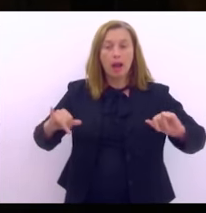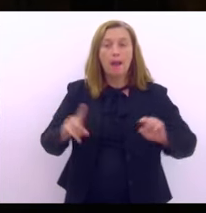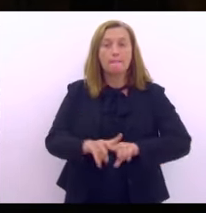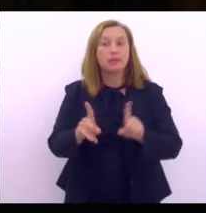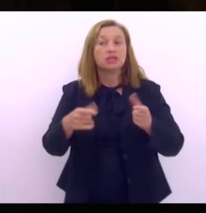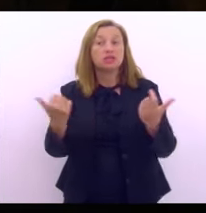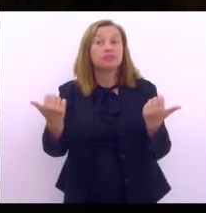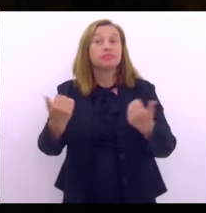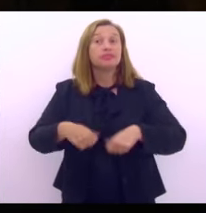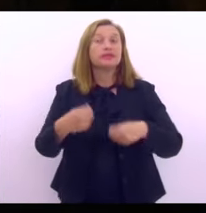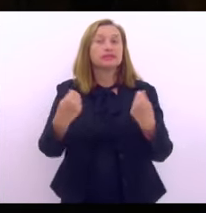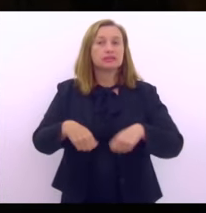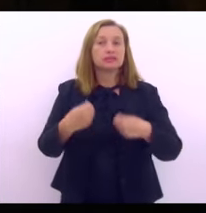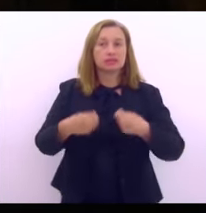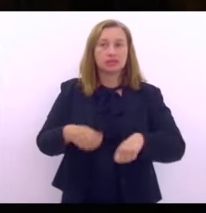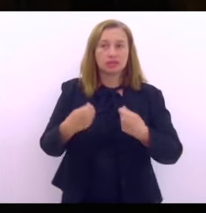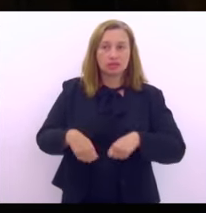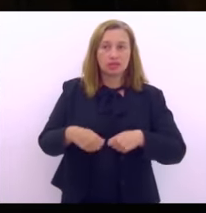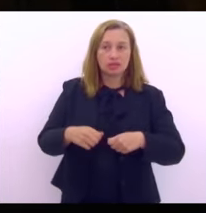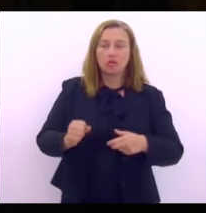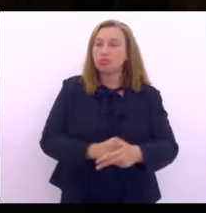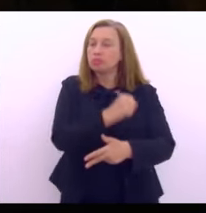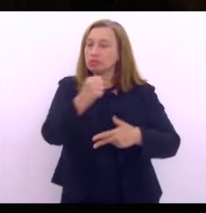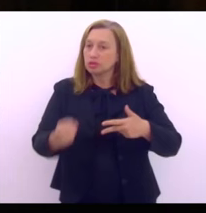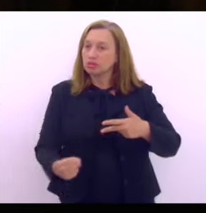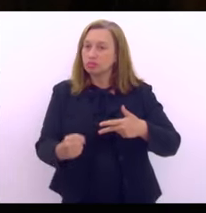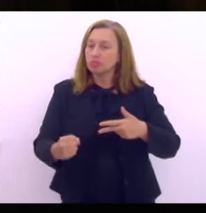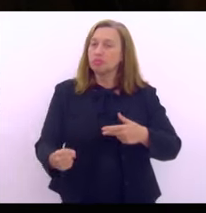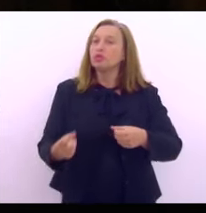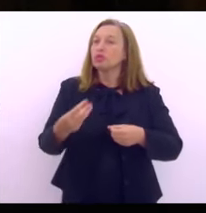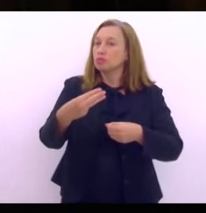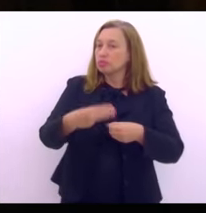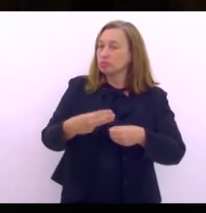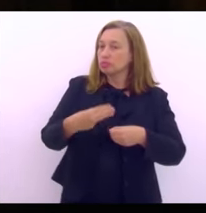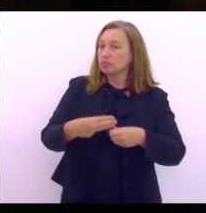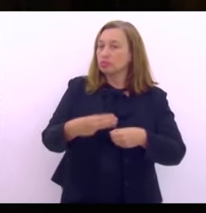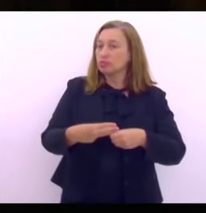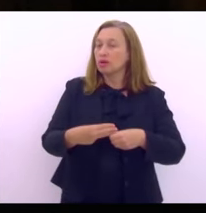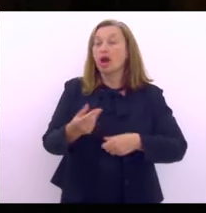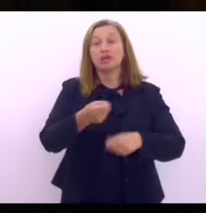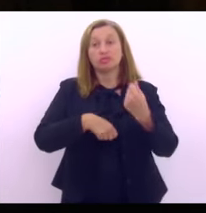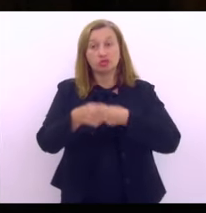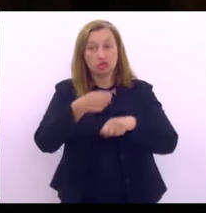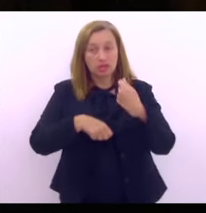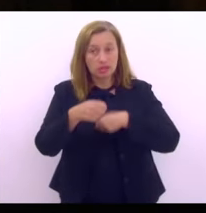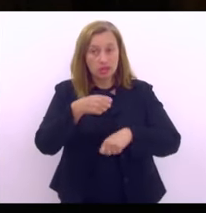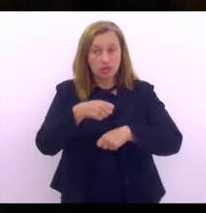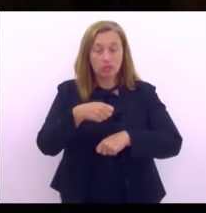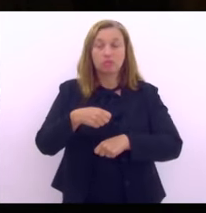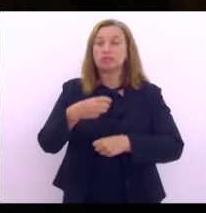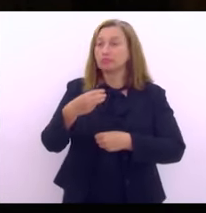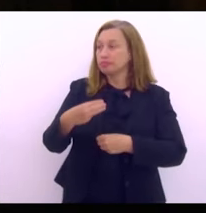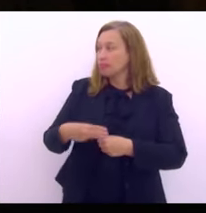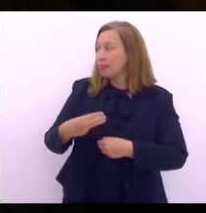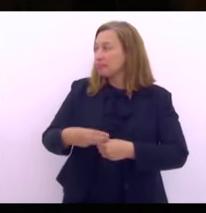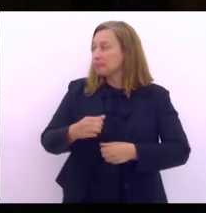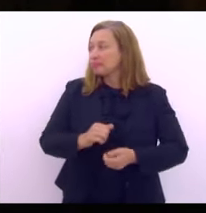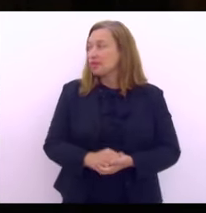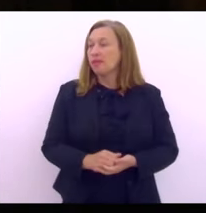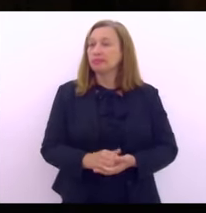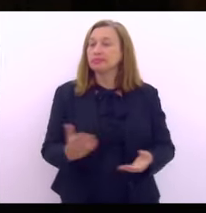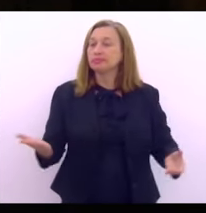precisa o poder público municipal, a administração municipal, abrir um